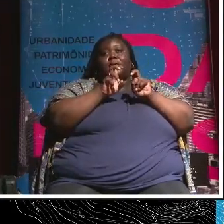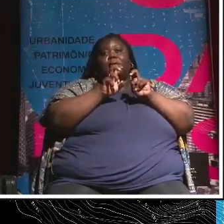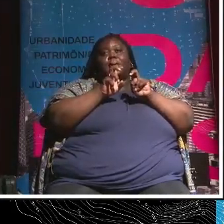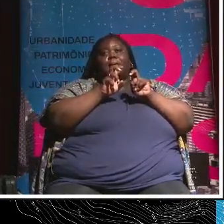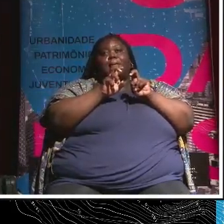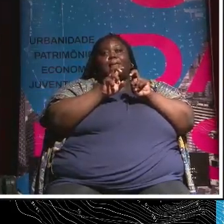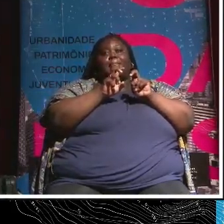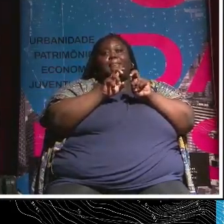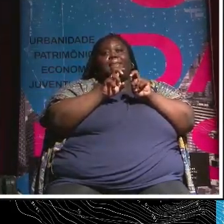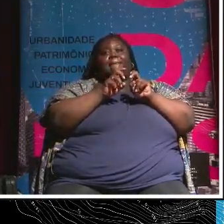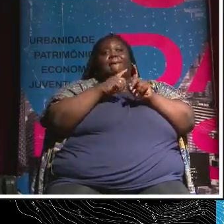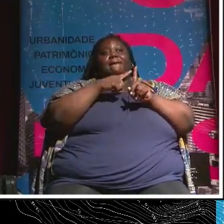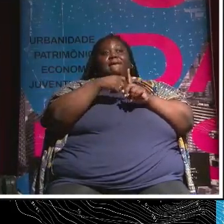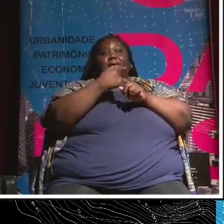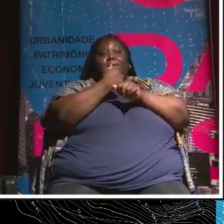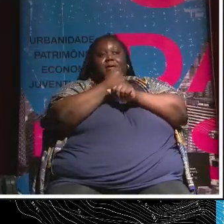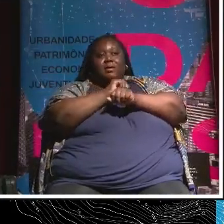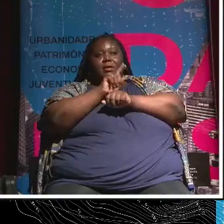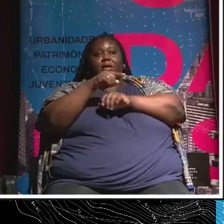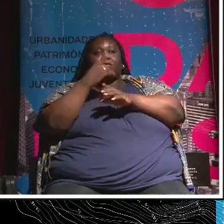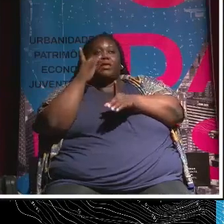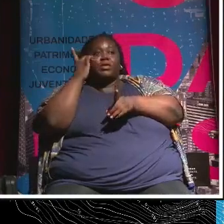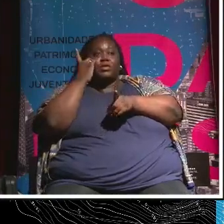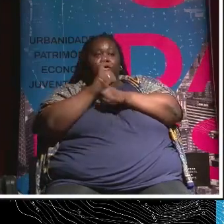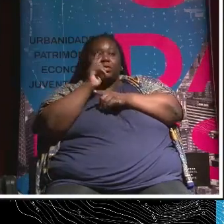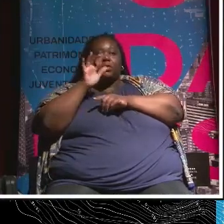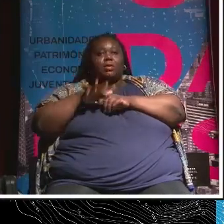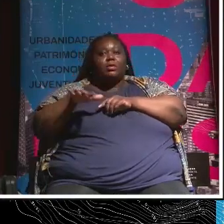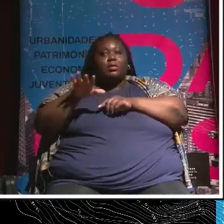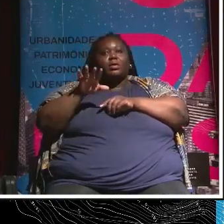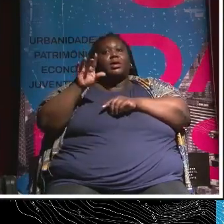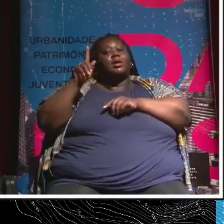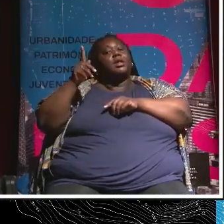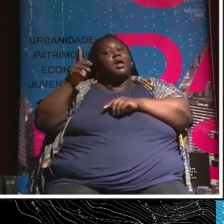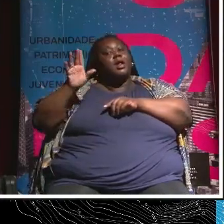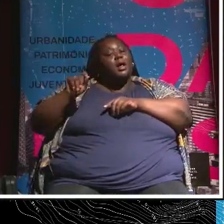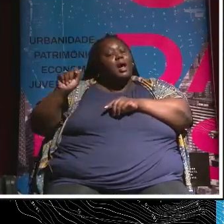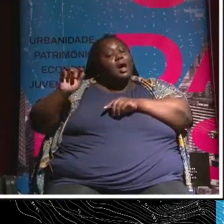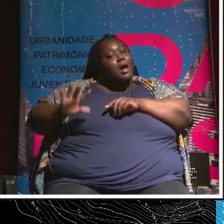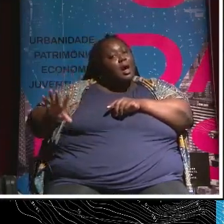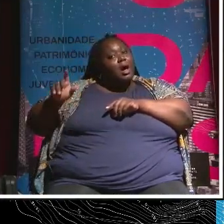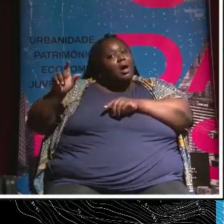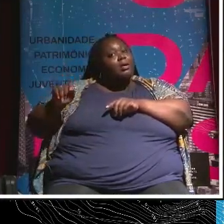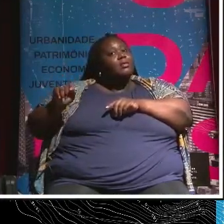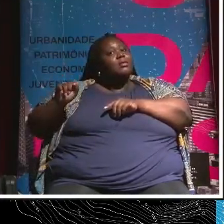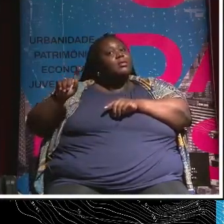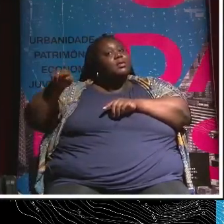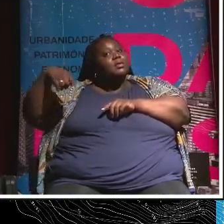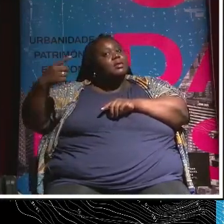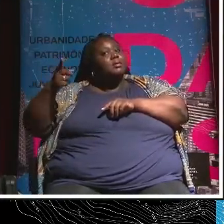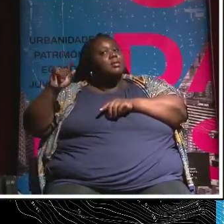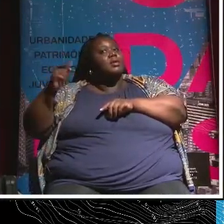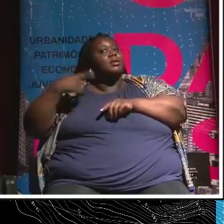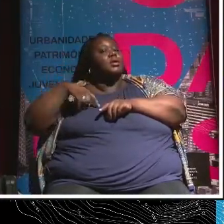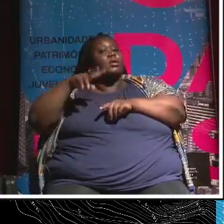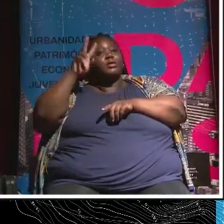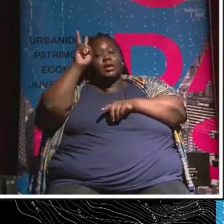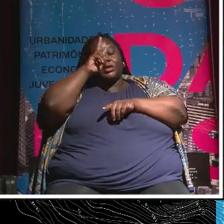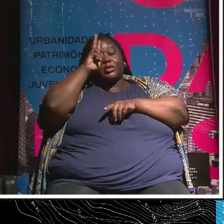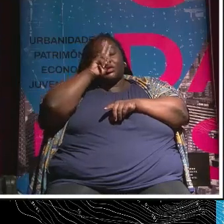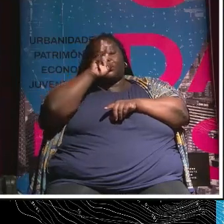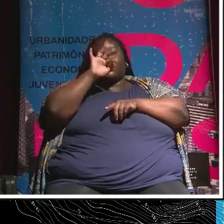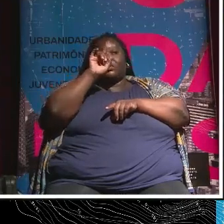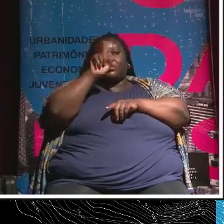de escravizados que foram descobertos na pequena África, e daqui a um tempo a nossa história vai